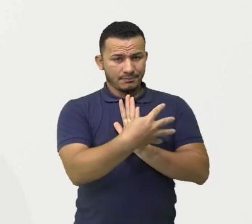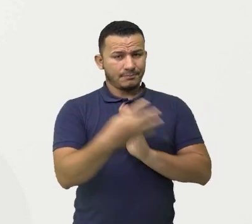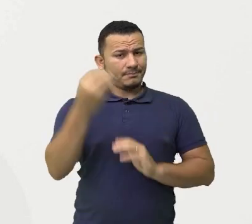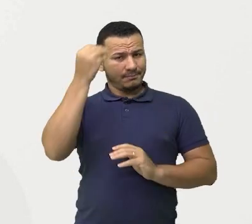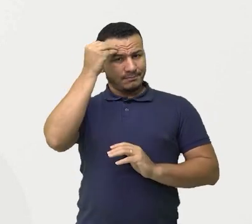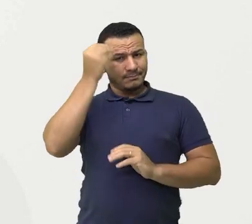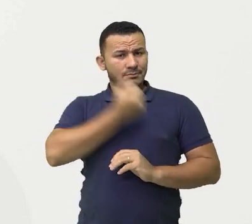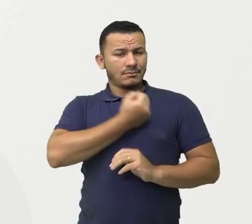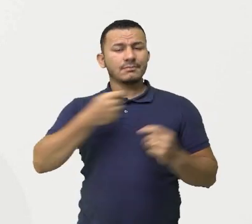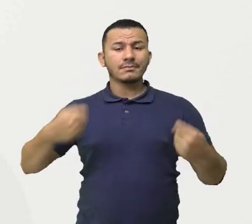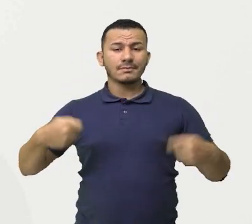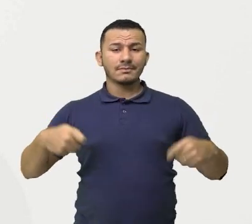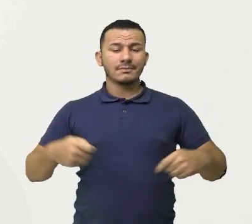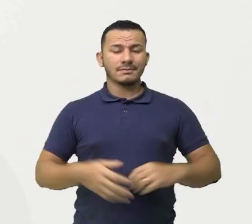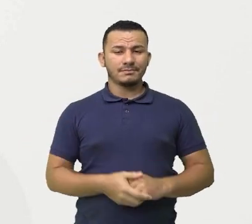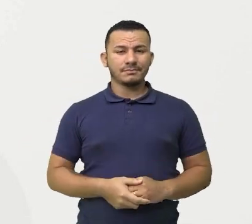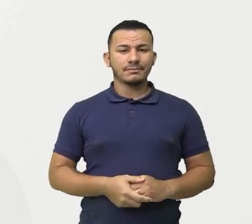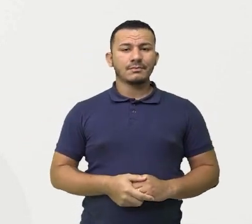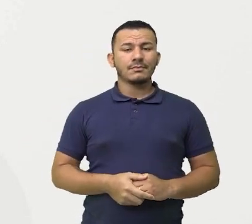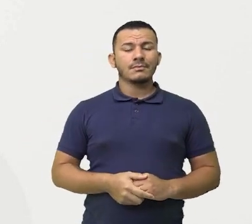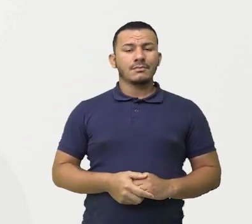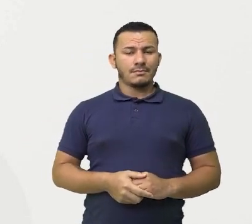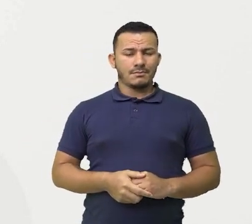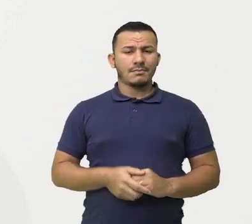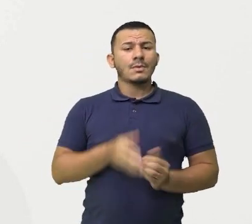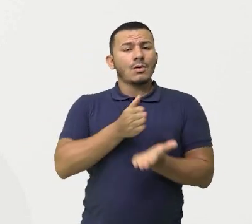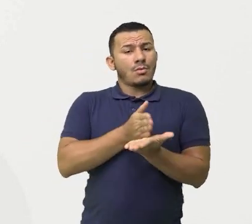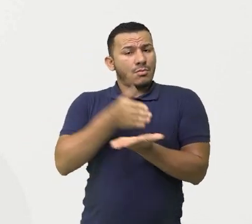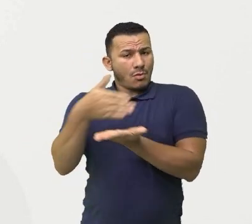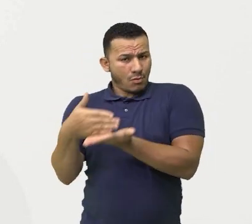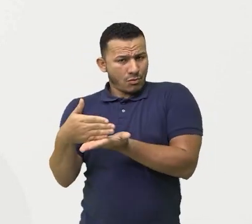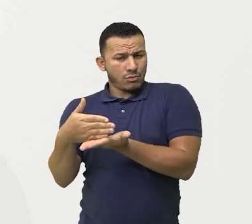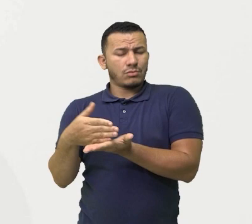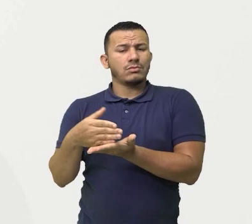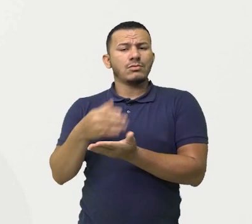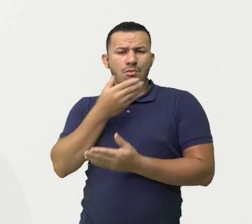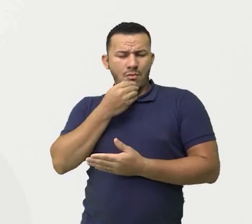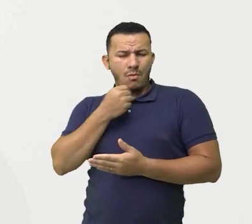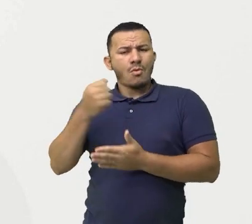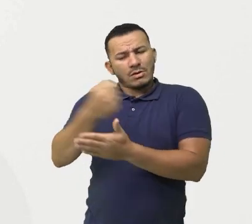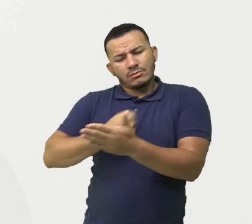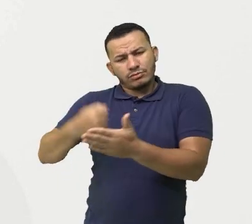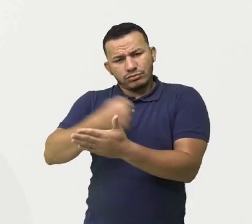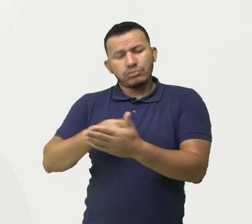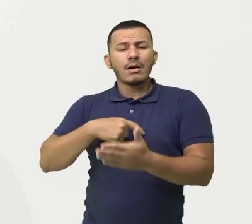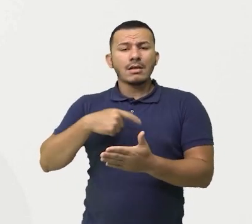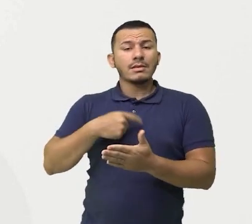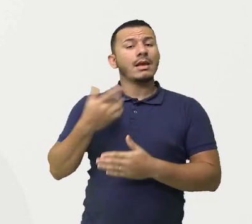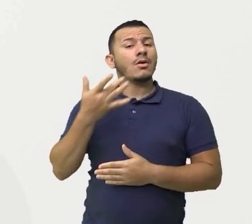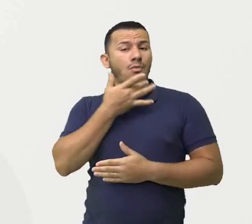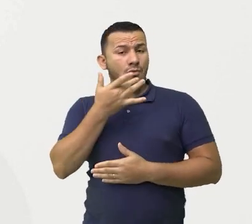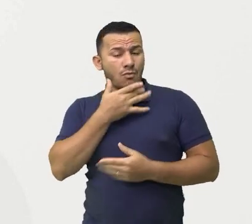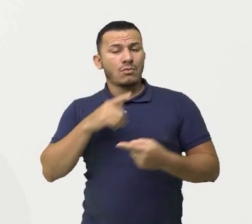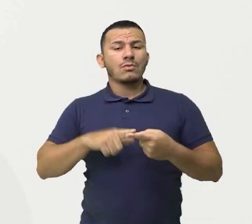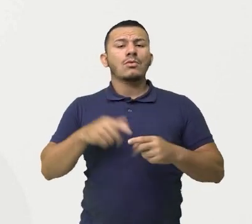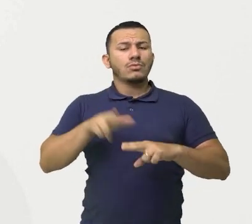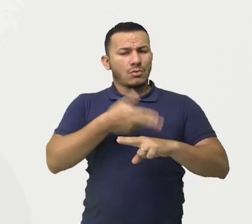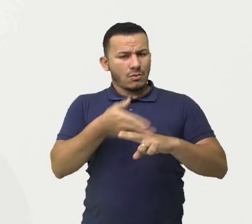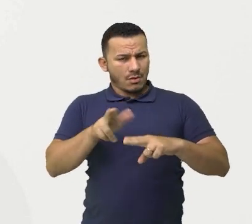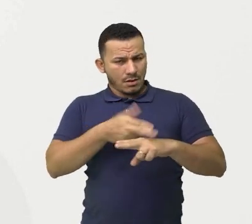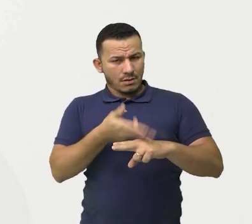Memoriza a tabela aí, ó. Os bolos têm, o Marcos fabrica bolo no sabor